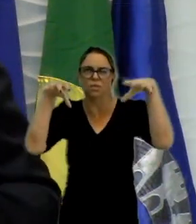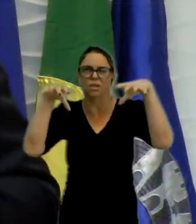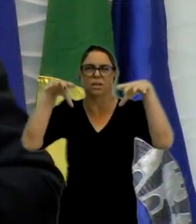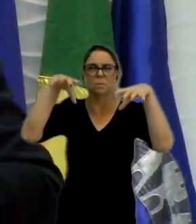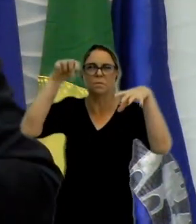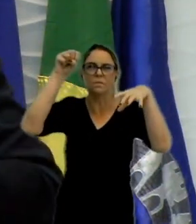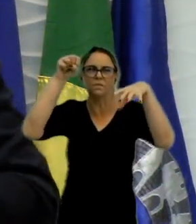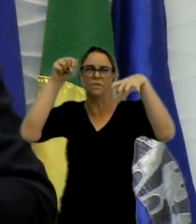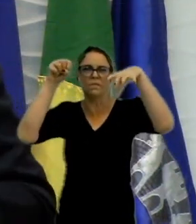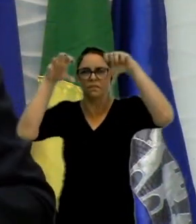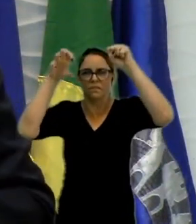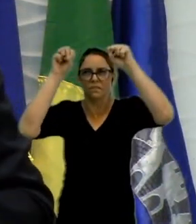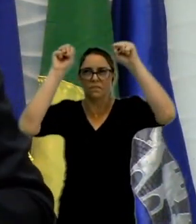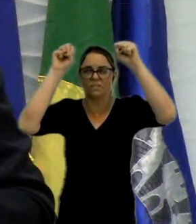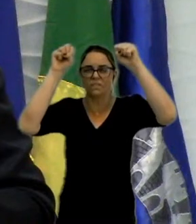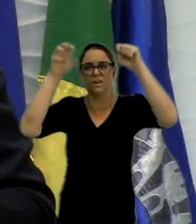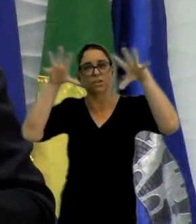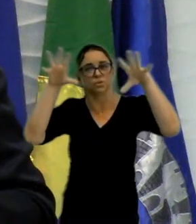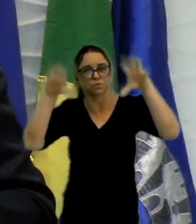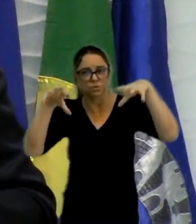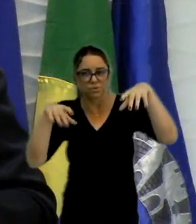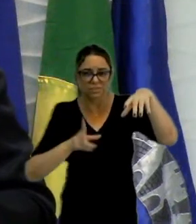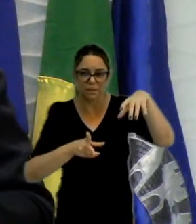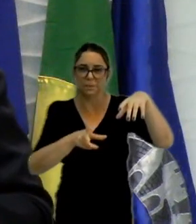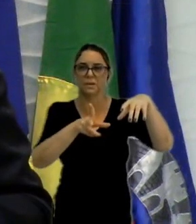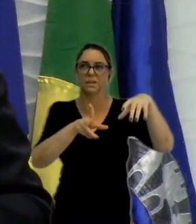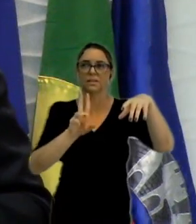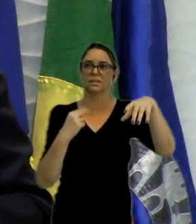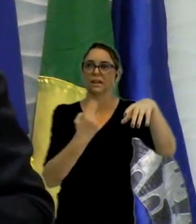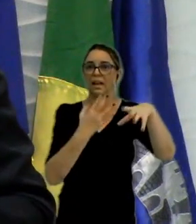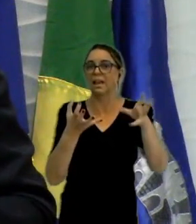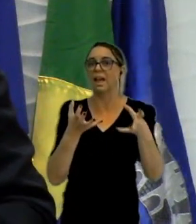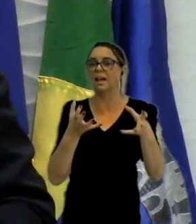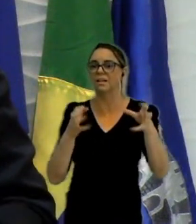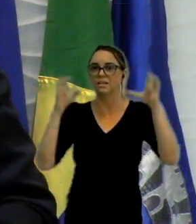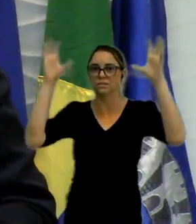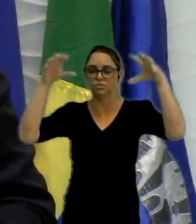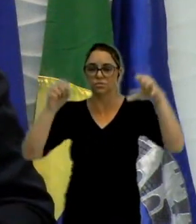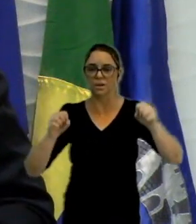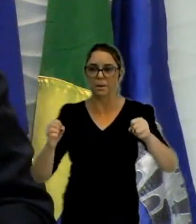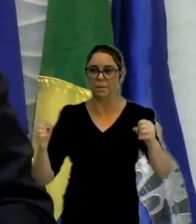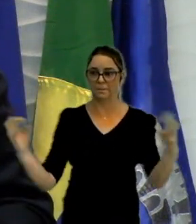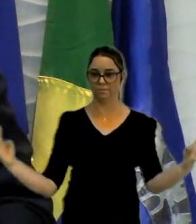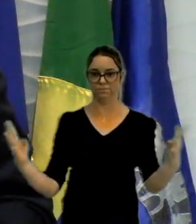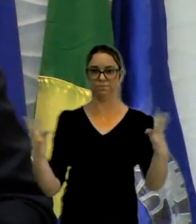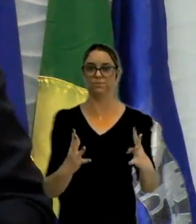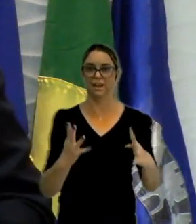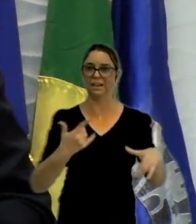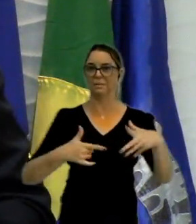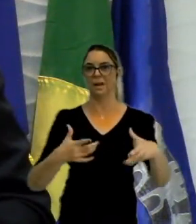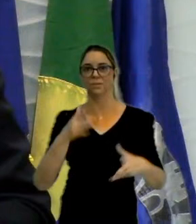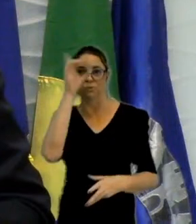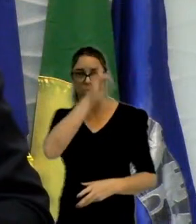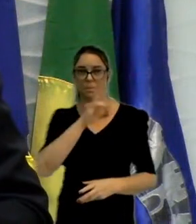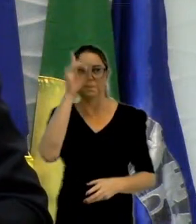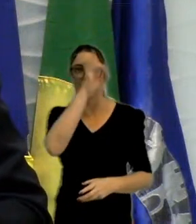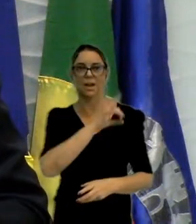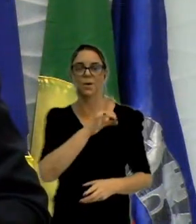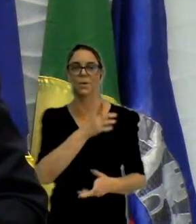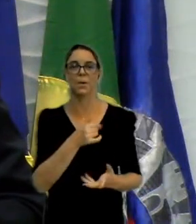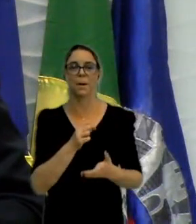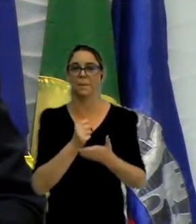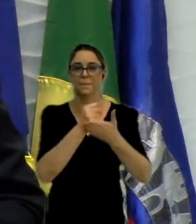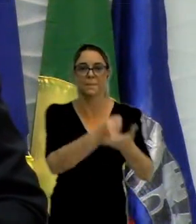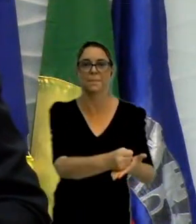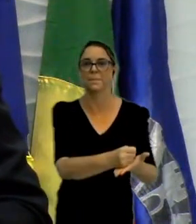chove, estia, se continuar chovendo, nós queremos fazer um mutirão grande no próximo domingo para